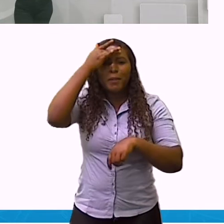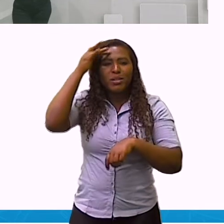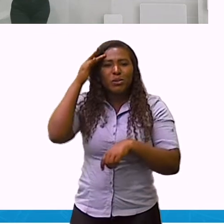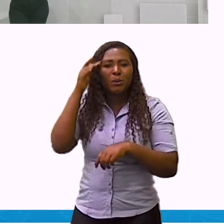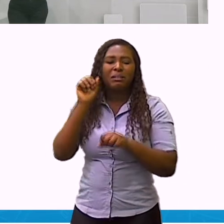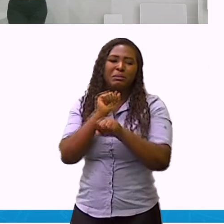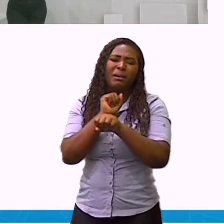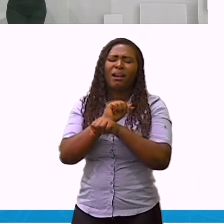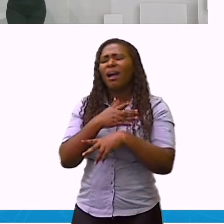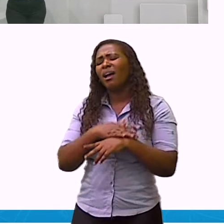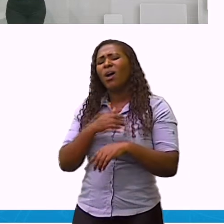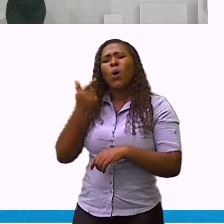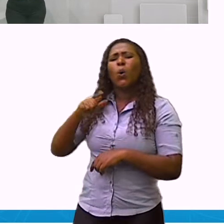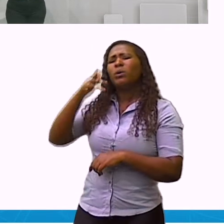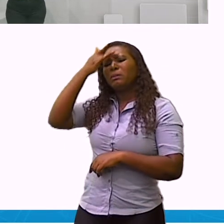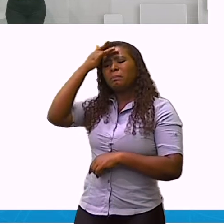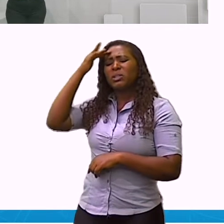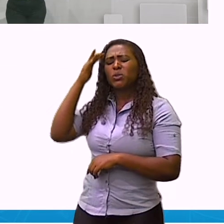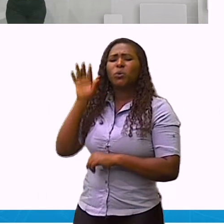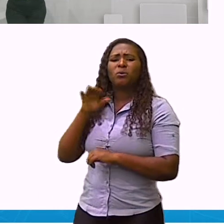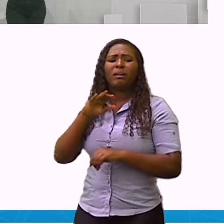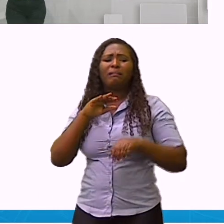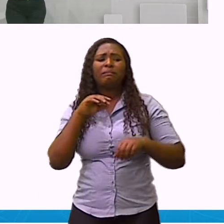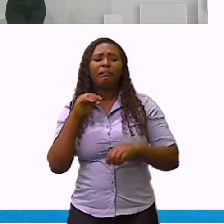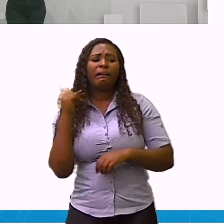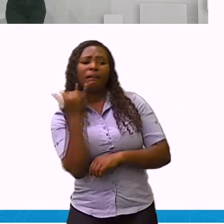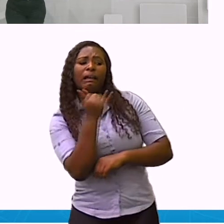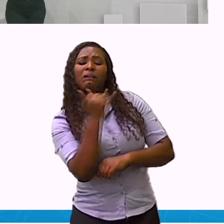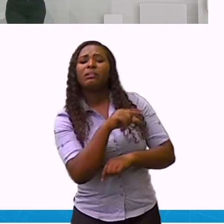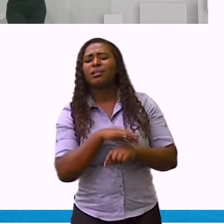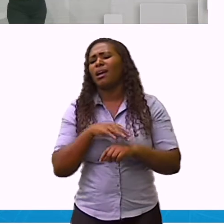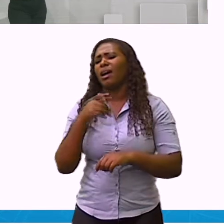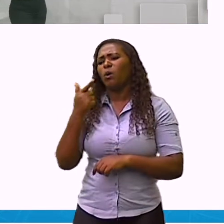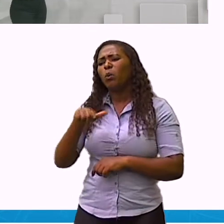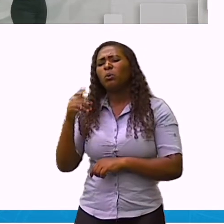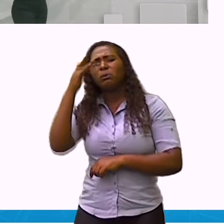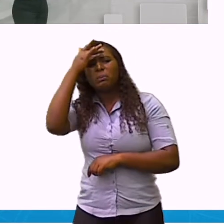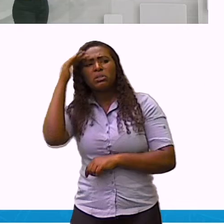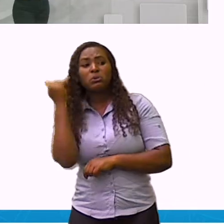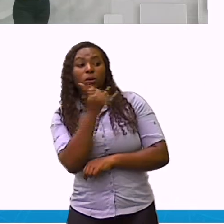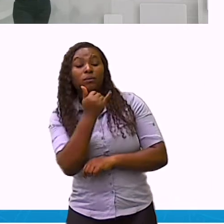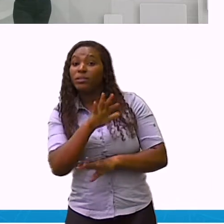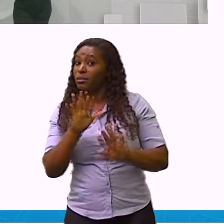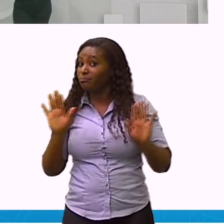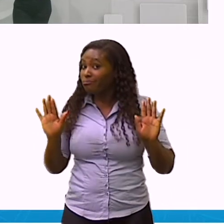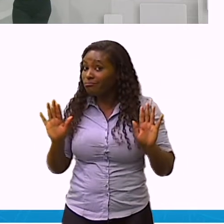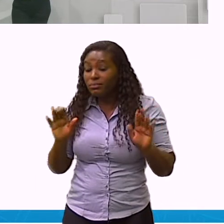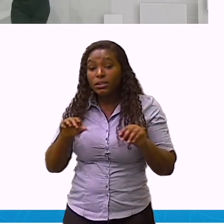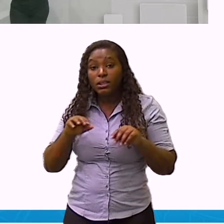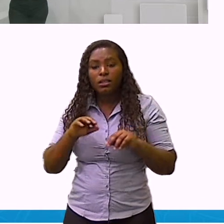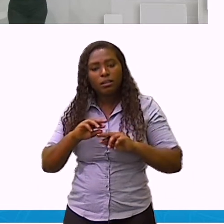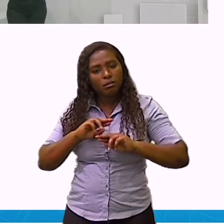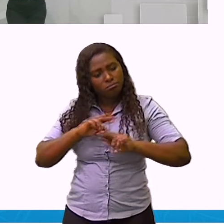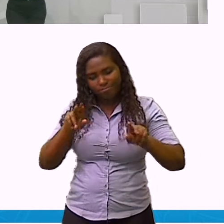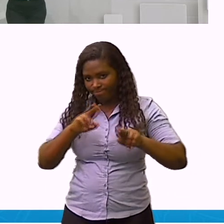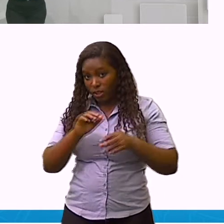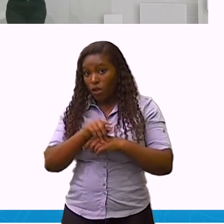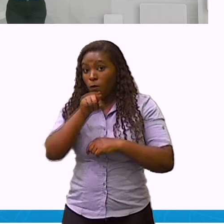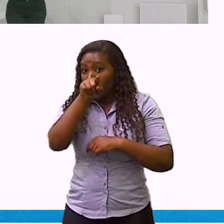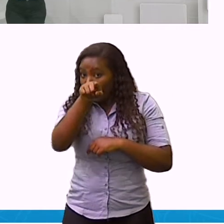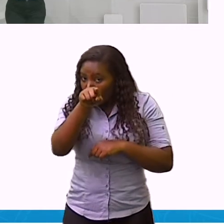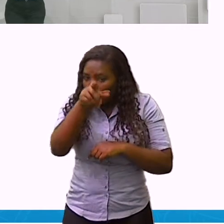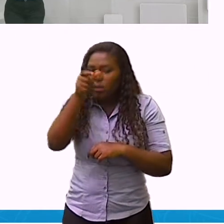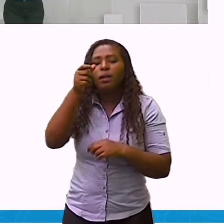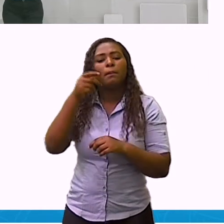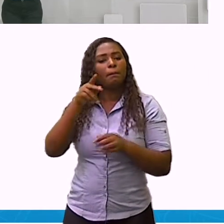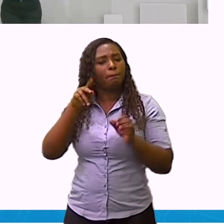passar e vai acionar. Então, nós como cidadãos devemos rapidamente, presenciou esse tipo de situação, ligue para a